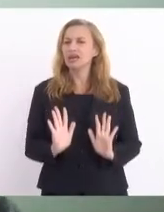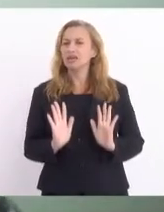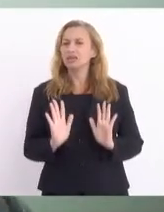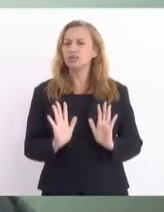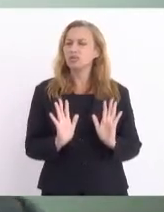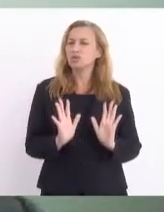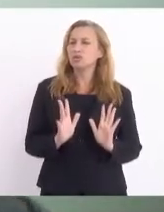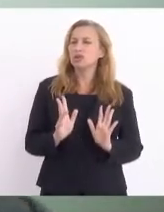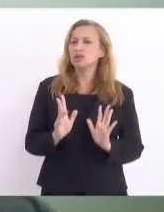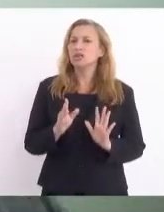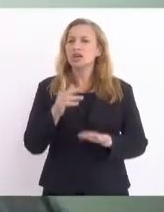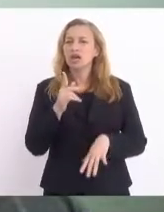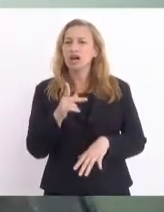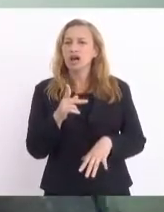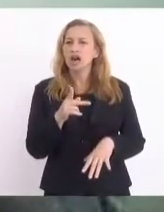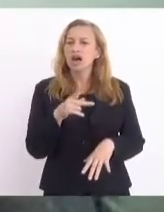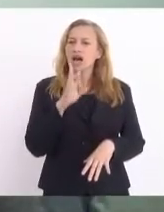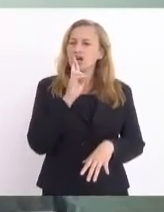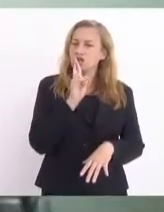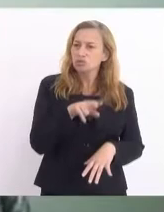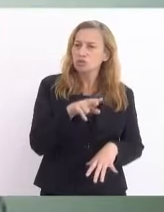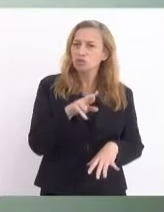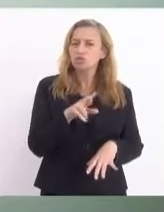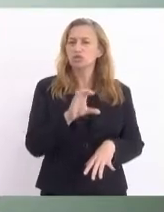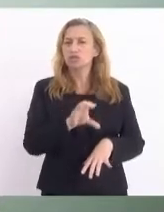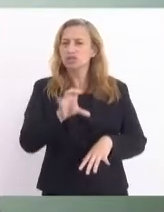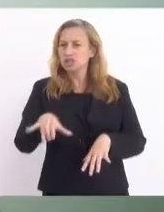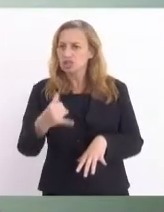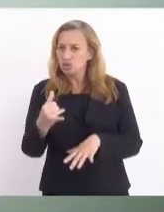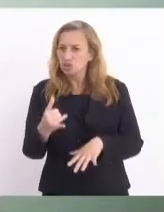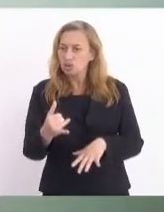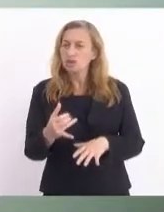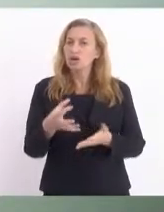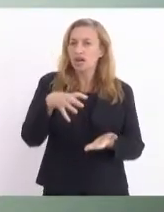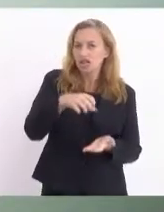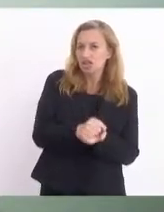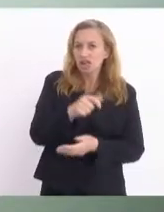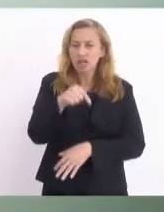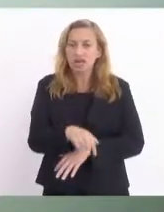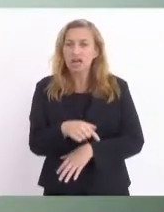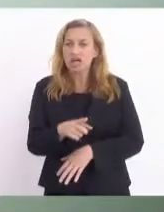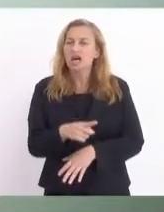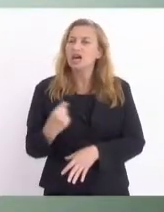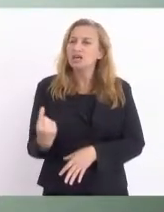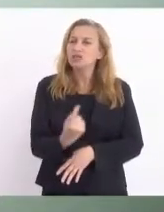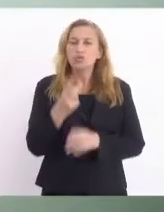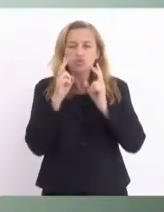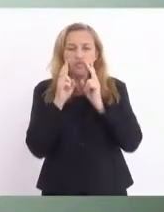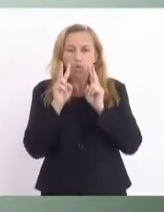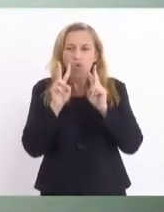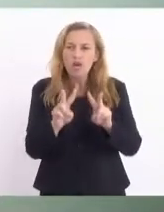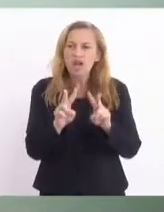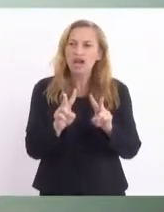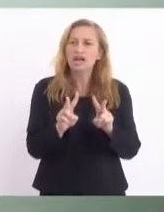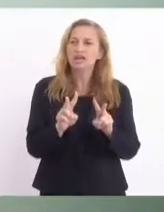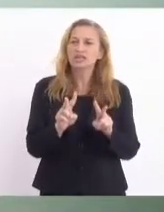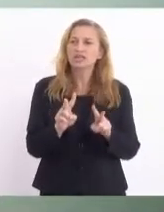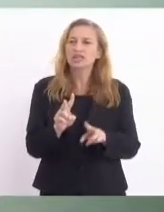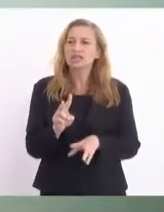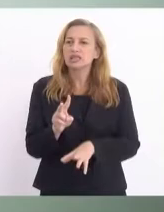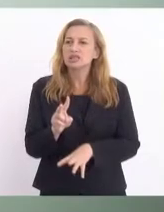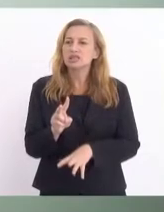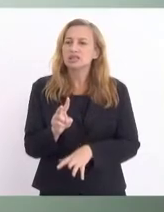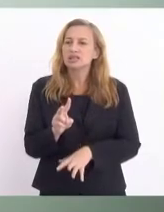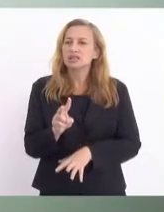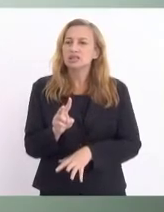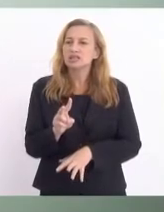que seja dado pela CCJ, eu quero deixar registrado aqui o nosso olhar de que é